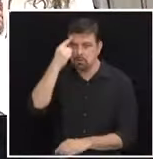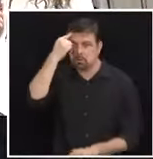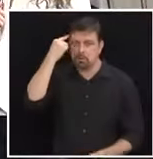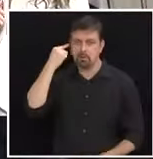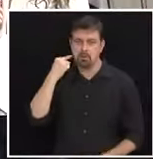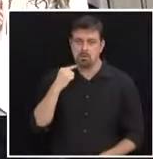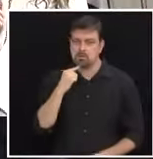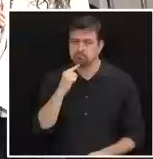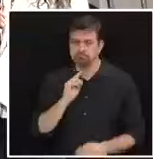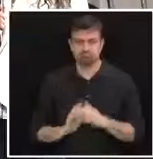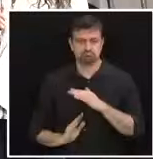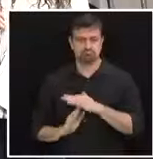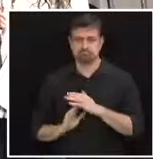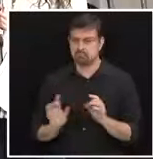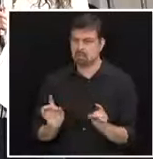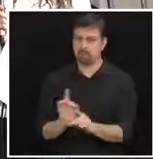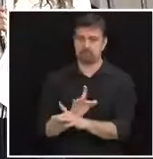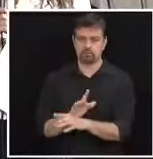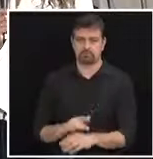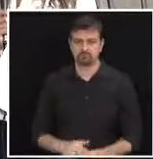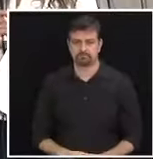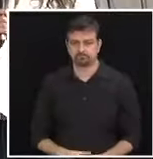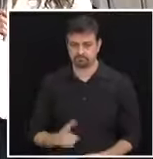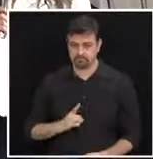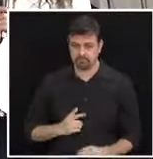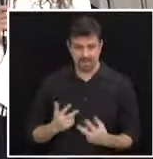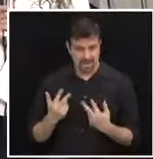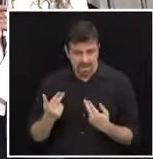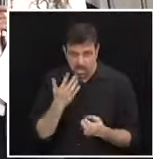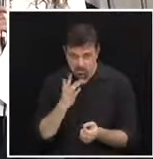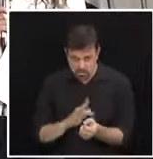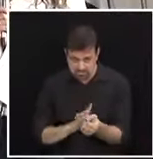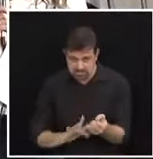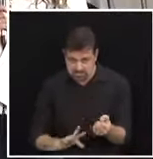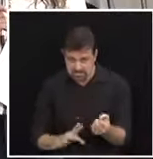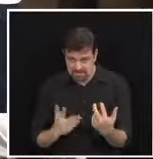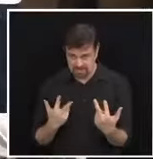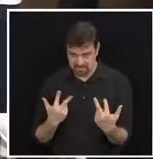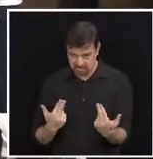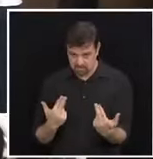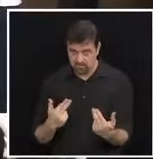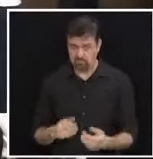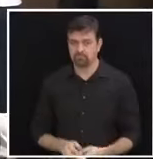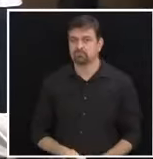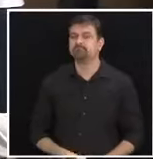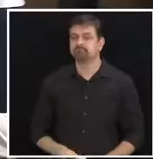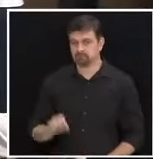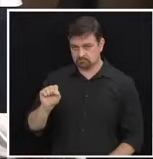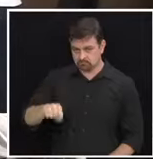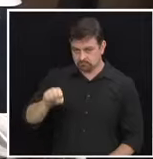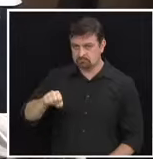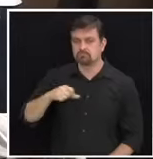até antes. isso? Tá joia. Esse teste é tão eficaz quanto o exame de sangue? Sim, tanto